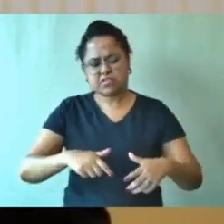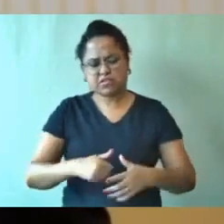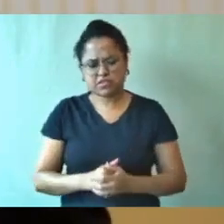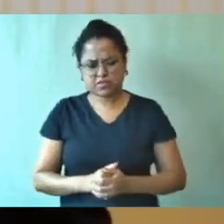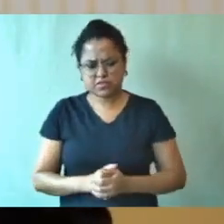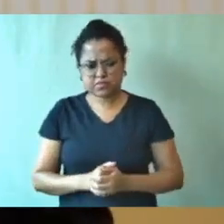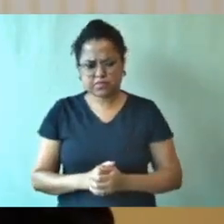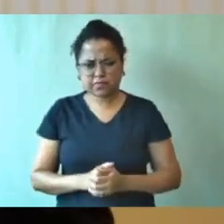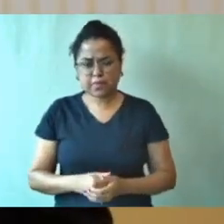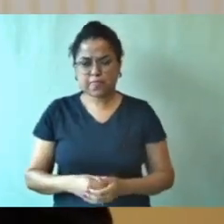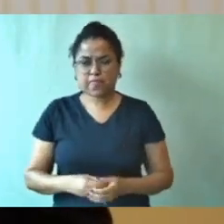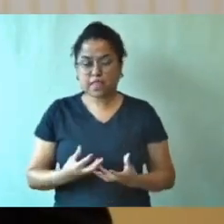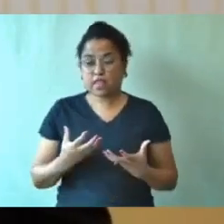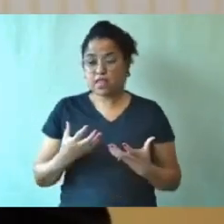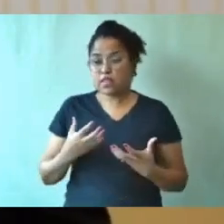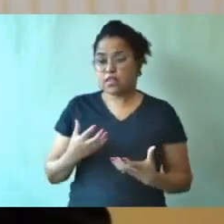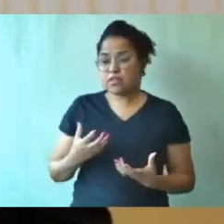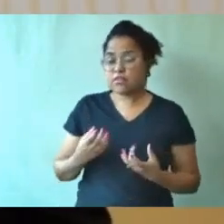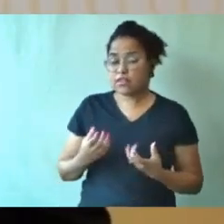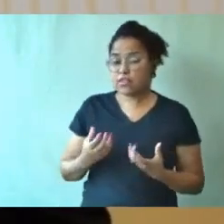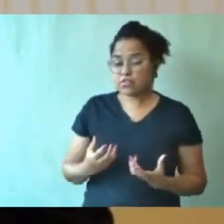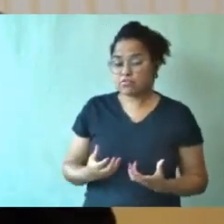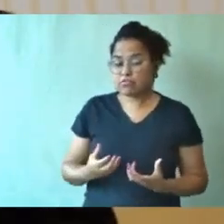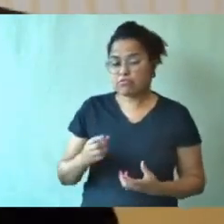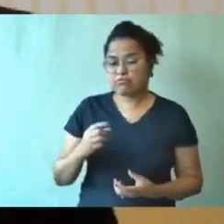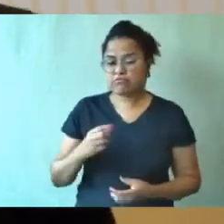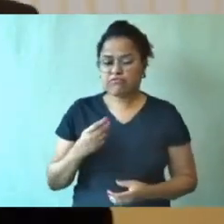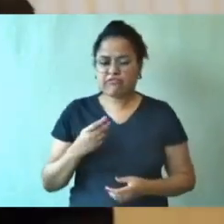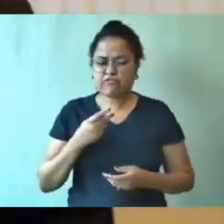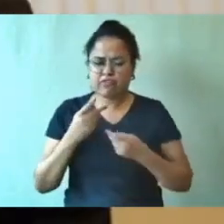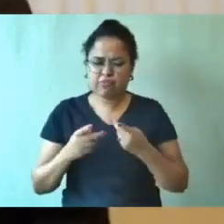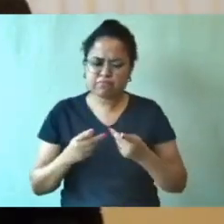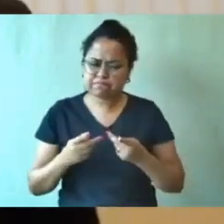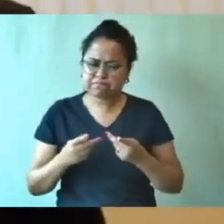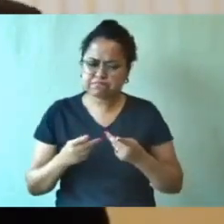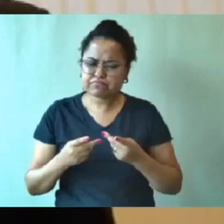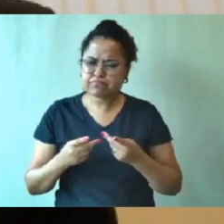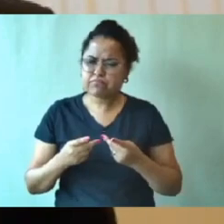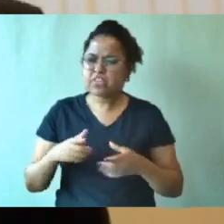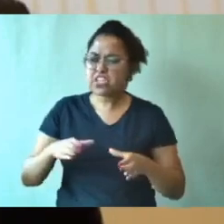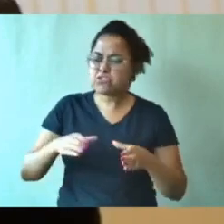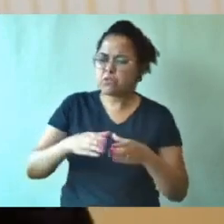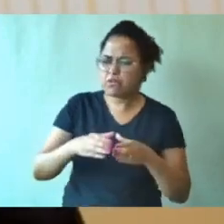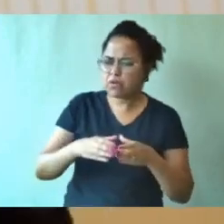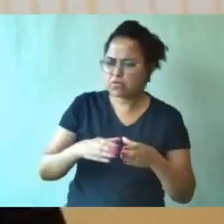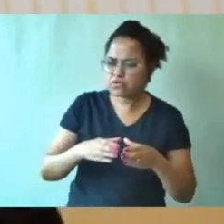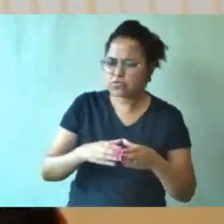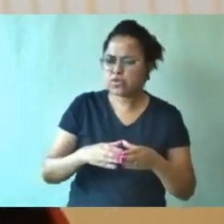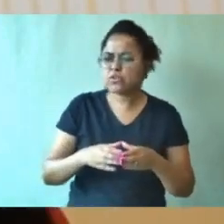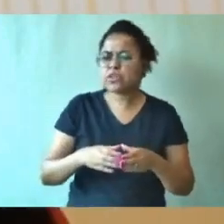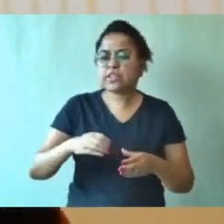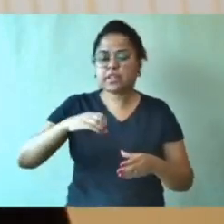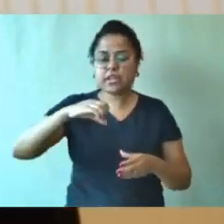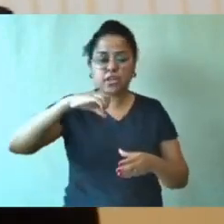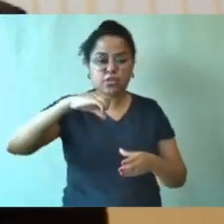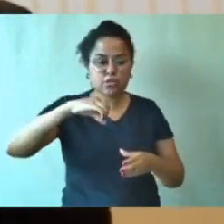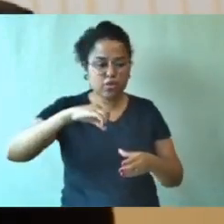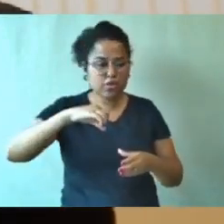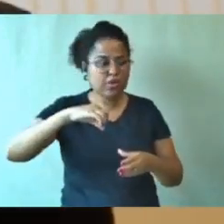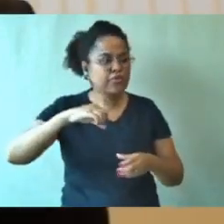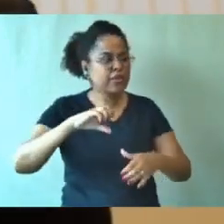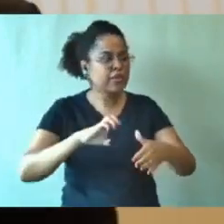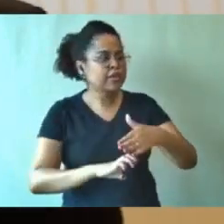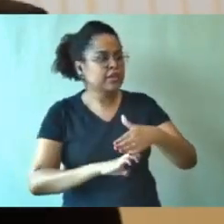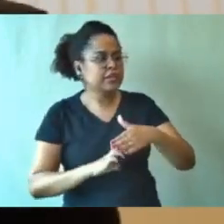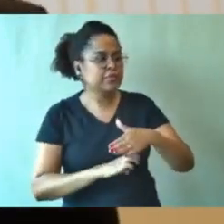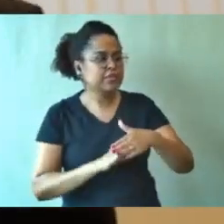Deixa eu falar para você. É claro que o consórcio, que é o concessionário, e esse consórcio ele tem 9 empresas concessionárias, com um